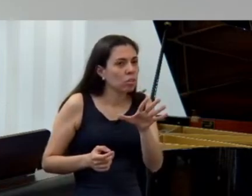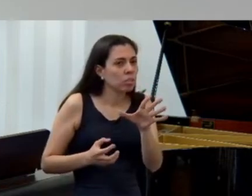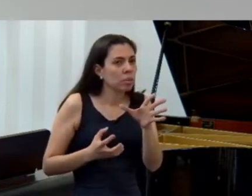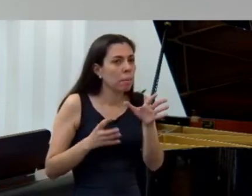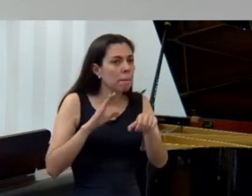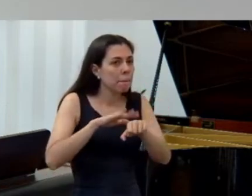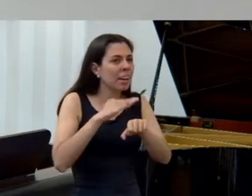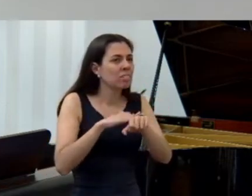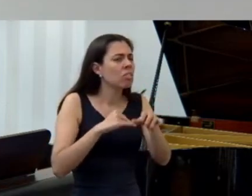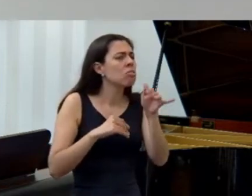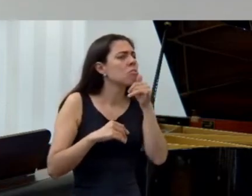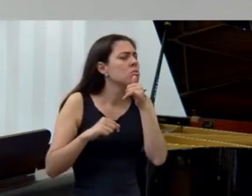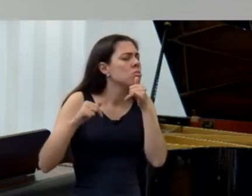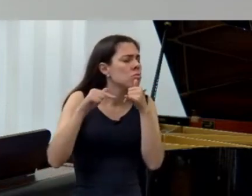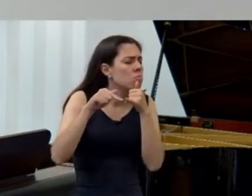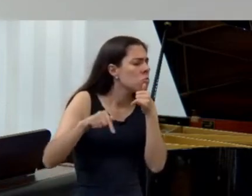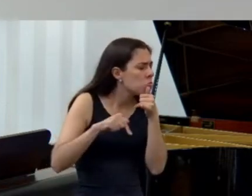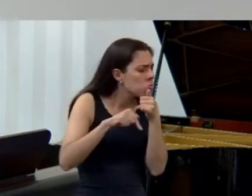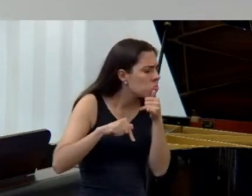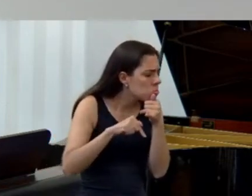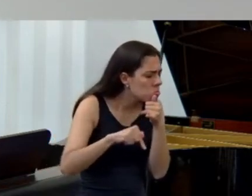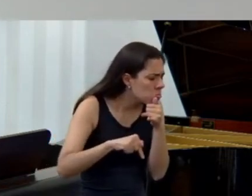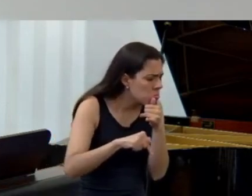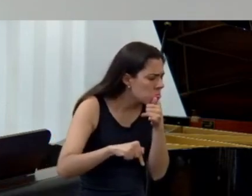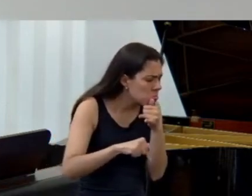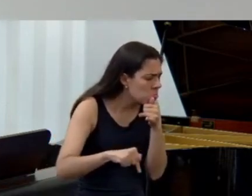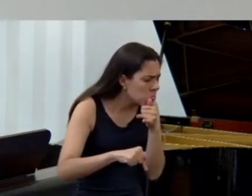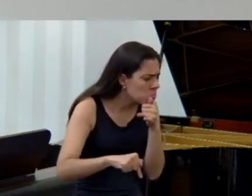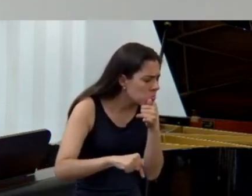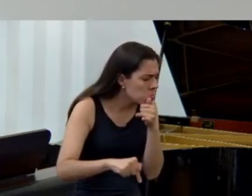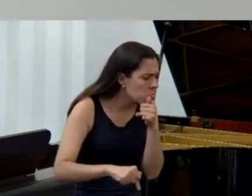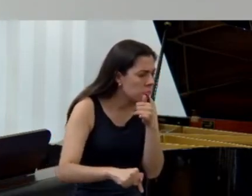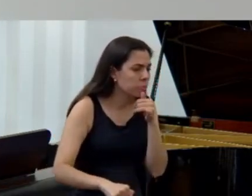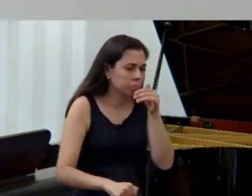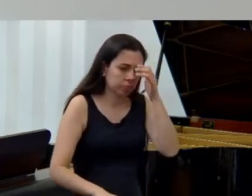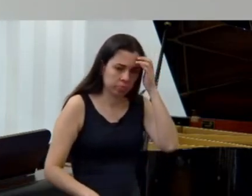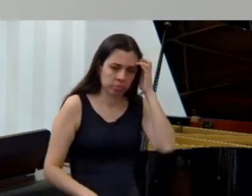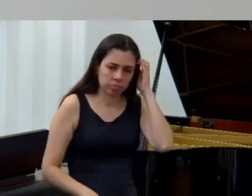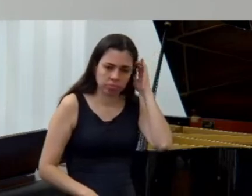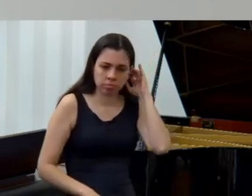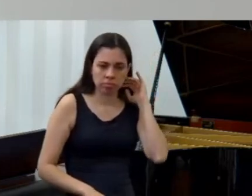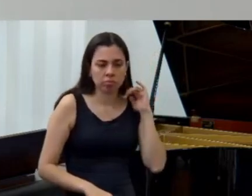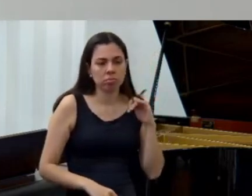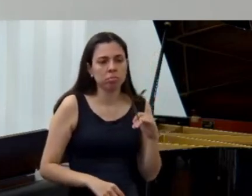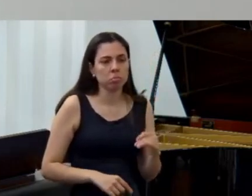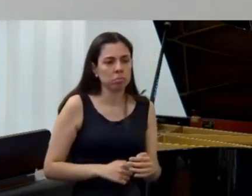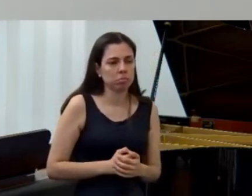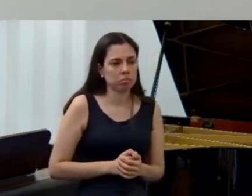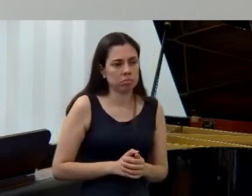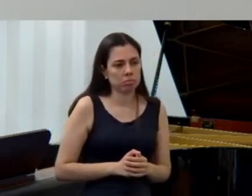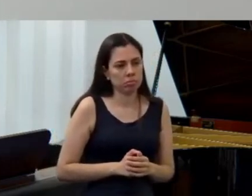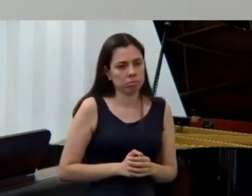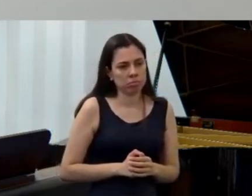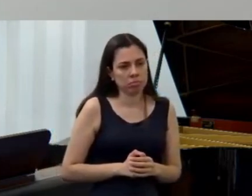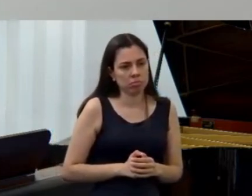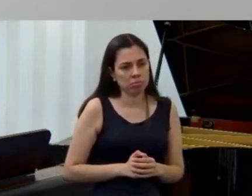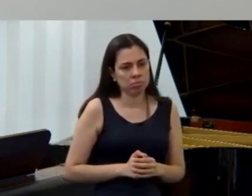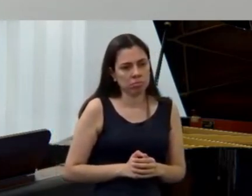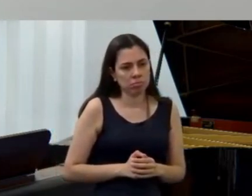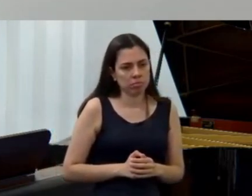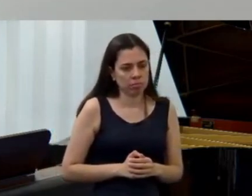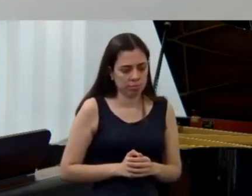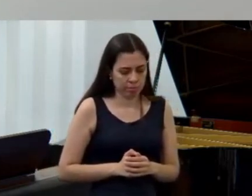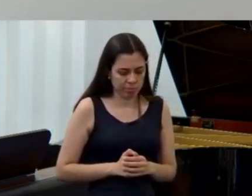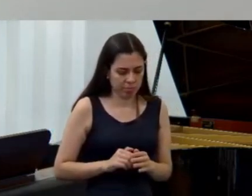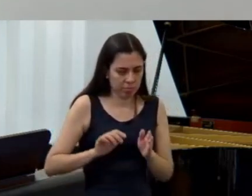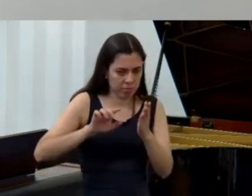E às vezes, muitas pessoas reagem dessa maneira. Quero ficar sozinho, não quero falar com ninguém. Vou